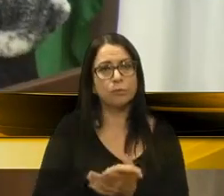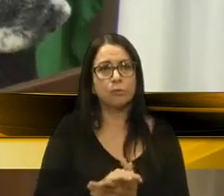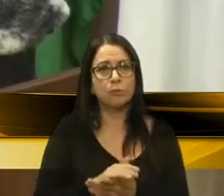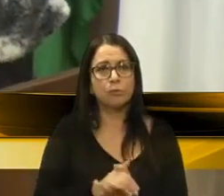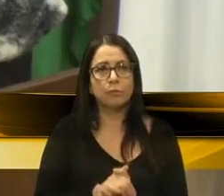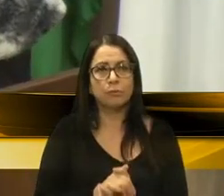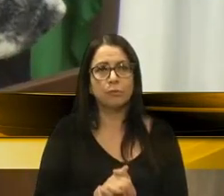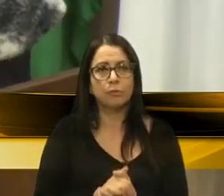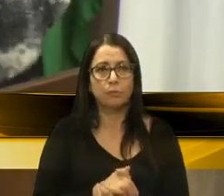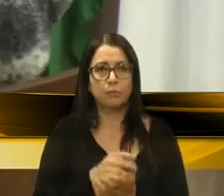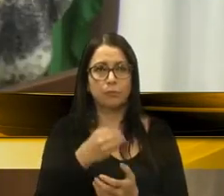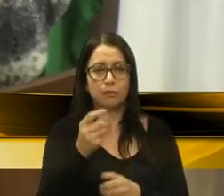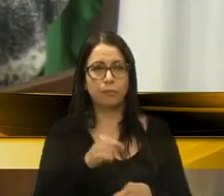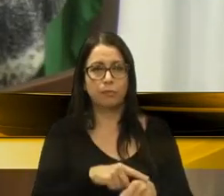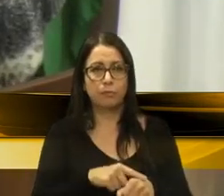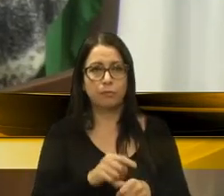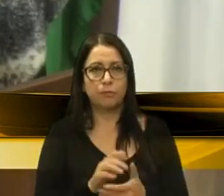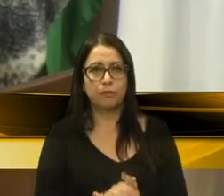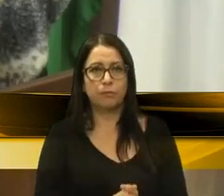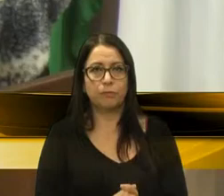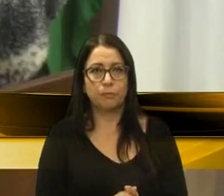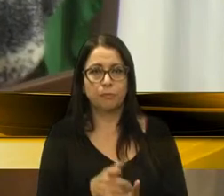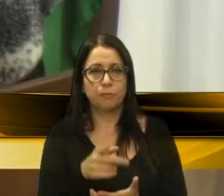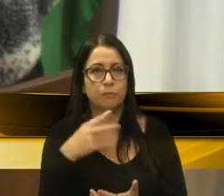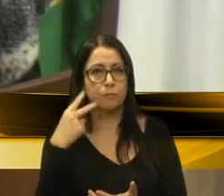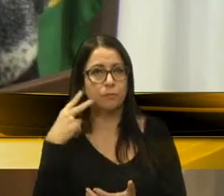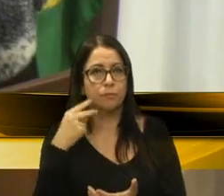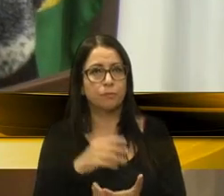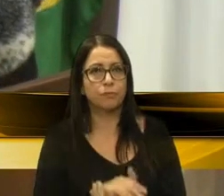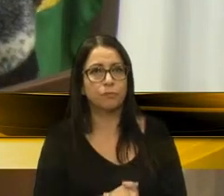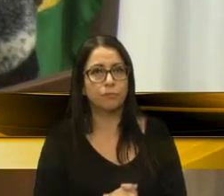Eu vou conceder a parte, depois eu concluo. Pois não, vereador?